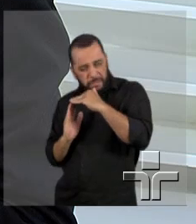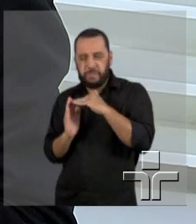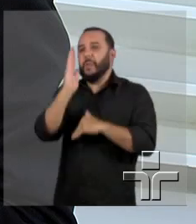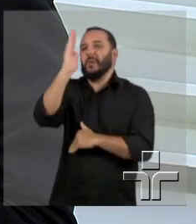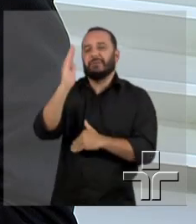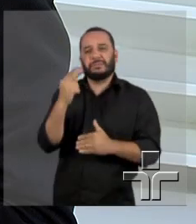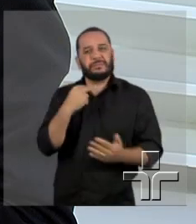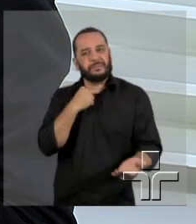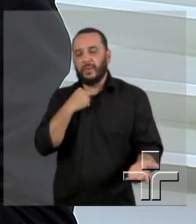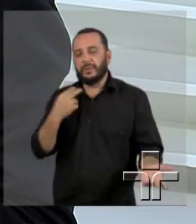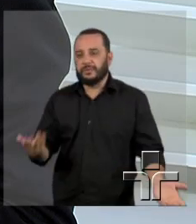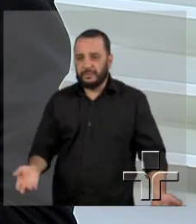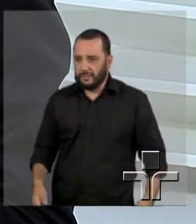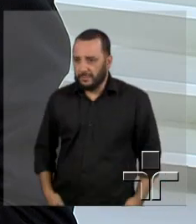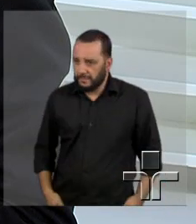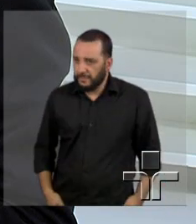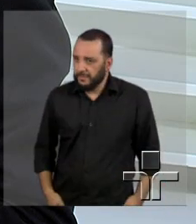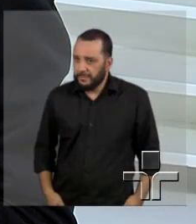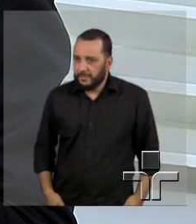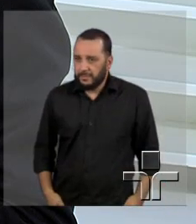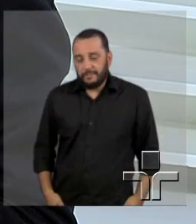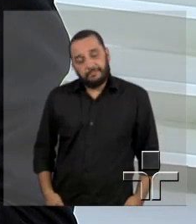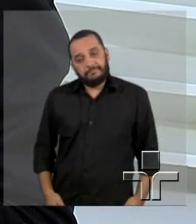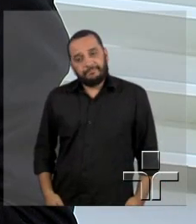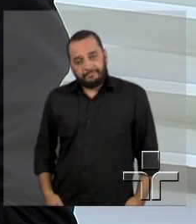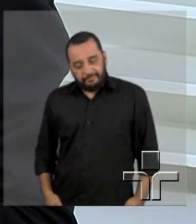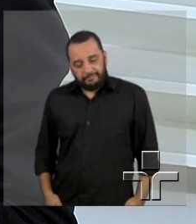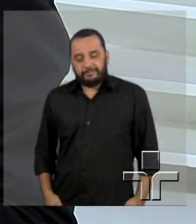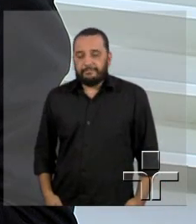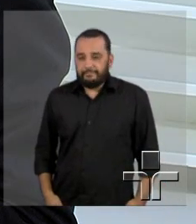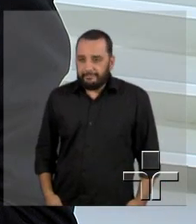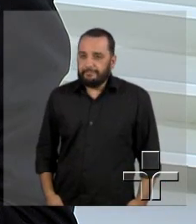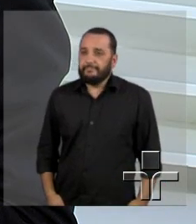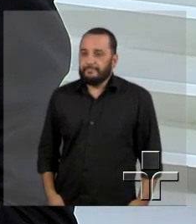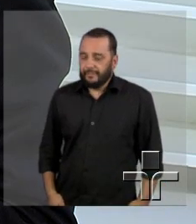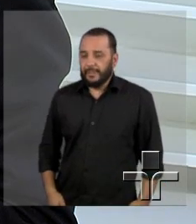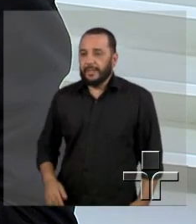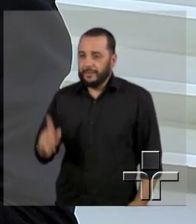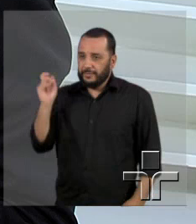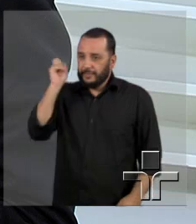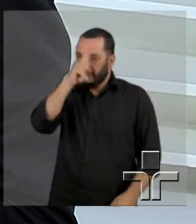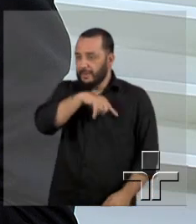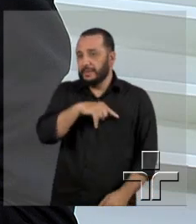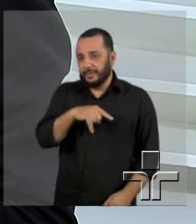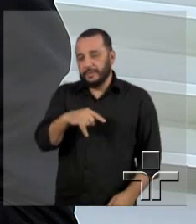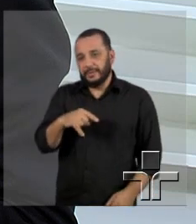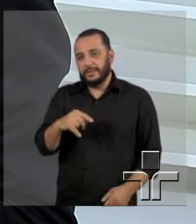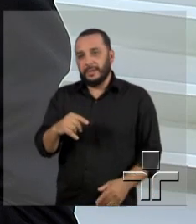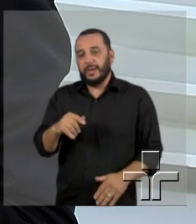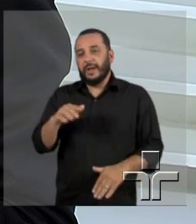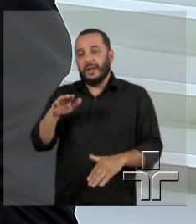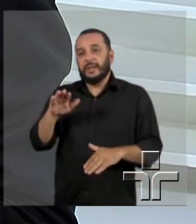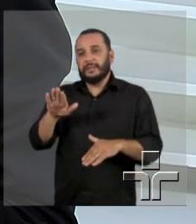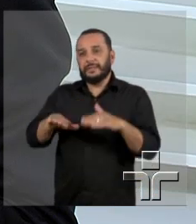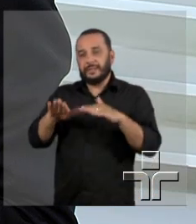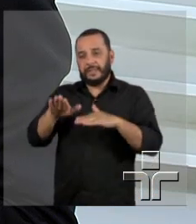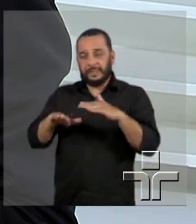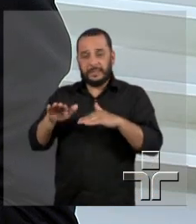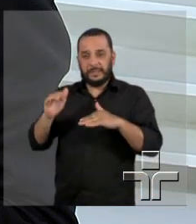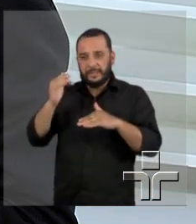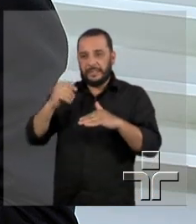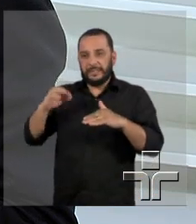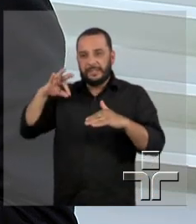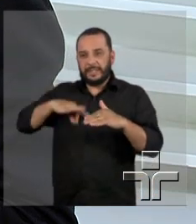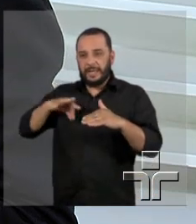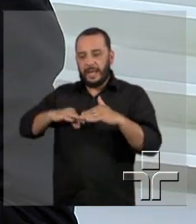E vê, não é, de pertíssimo o brilho das estrelas, as crateras da